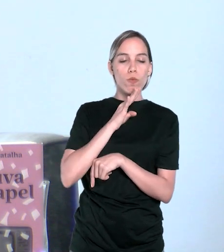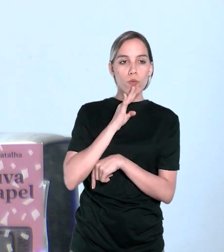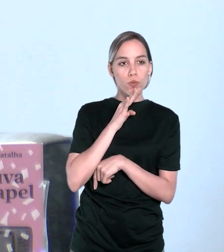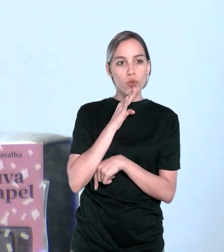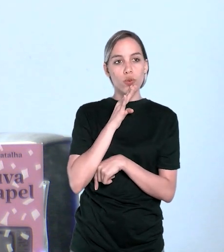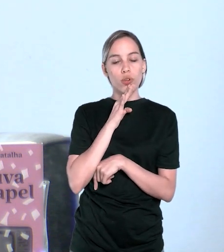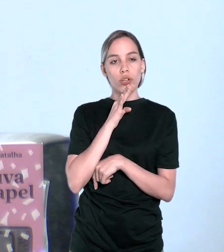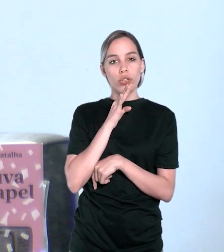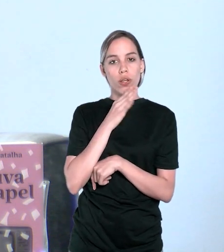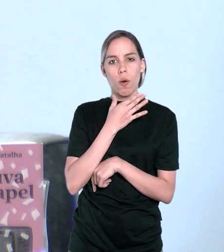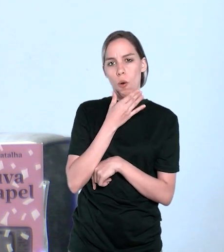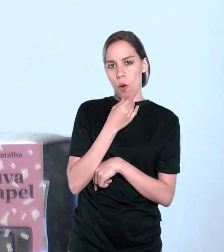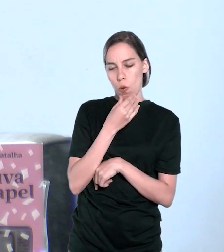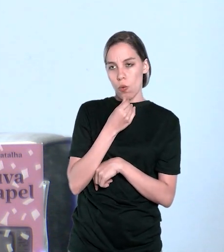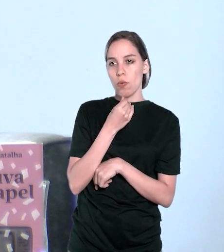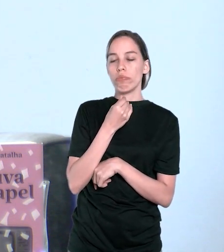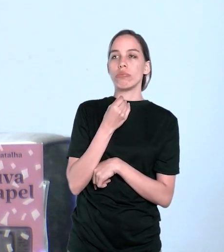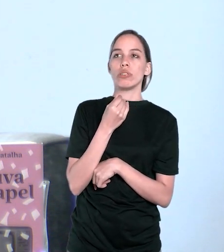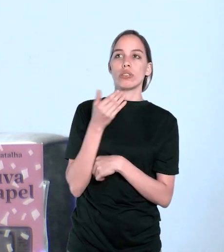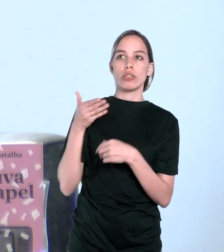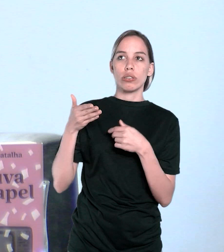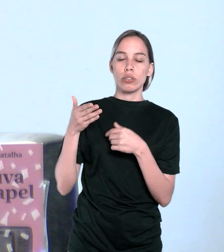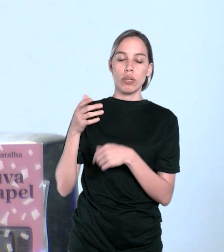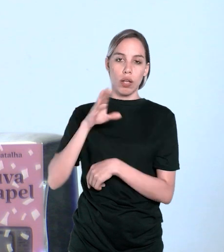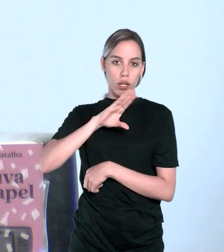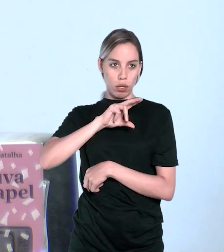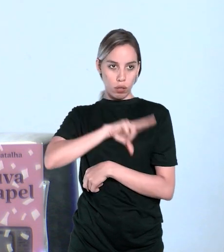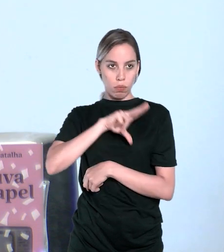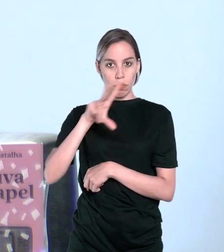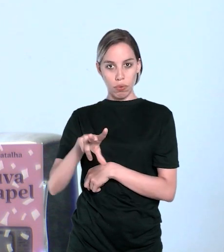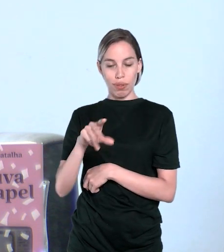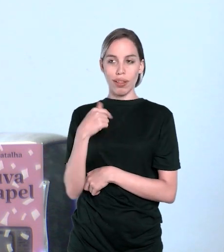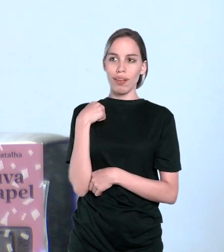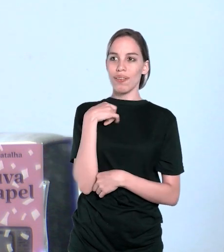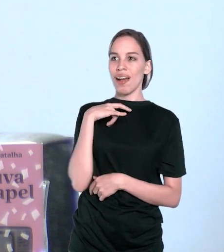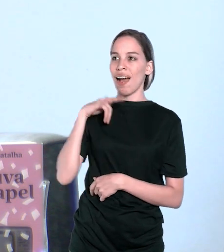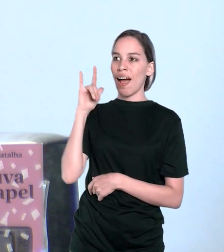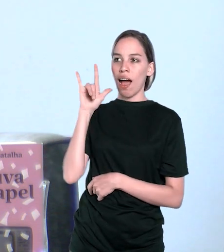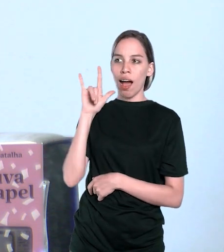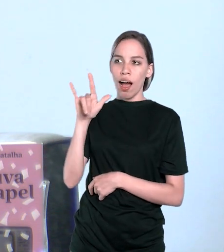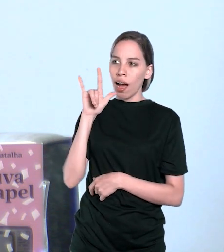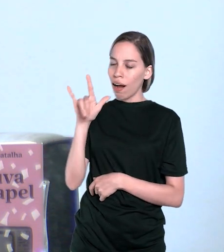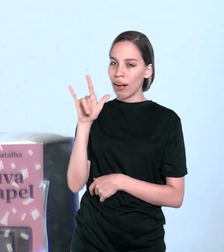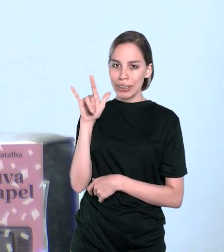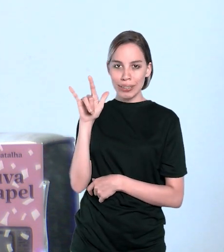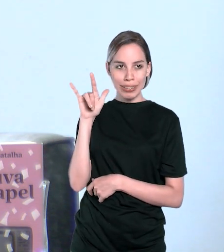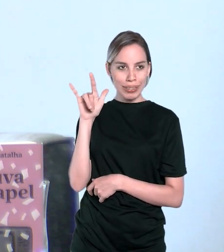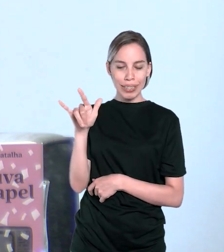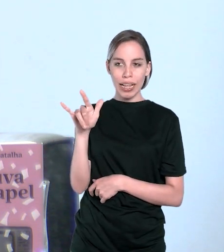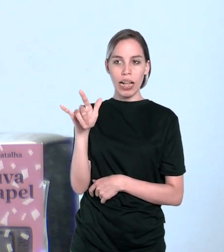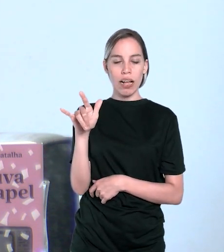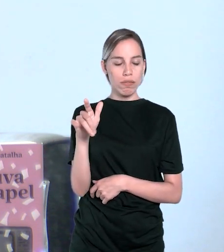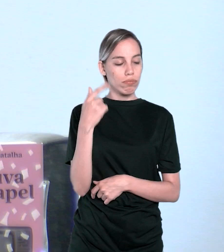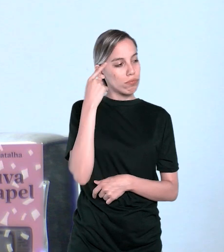eu conheci um porto-riquenho e realmente me apaixonei, e aí eu decidi vender